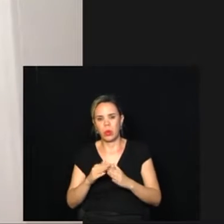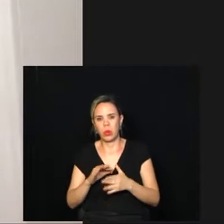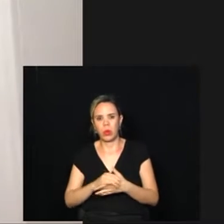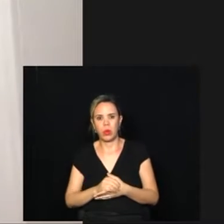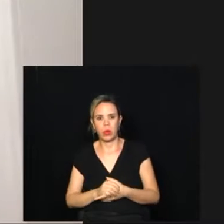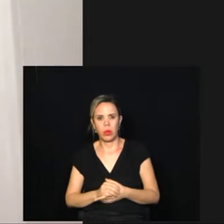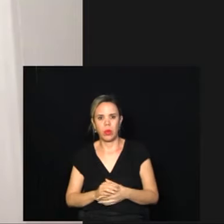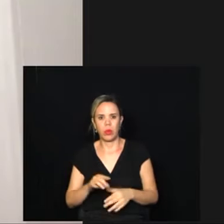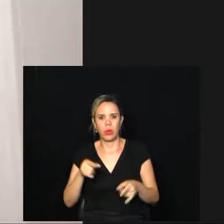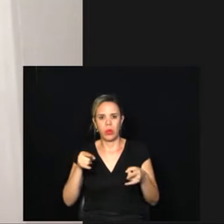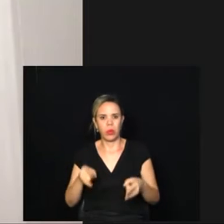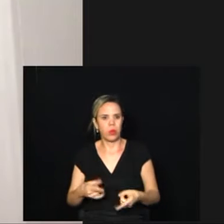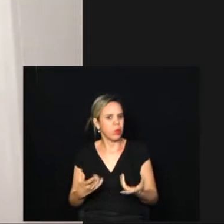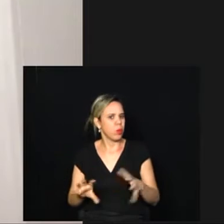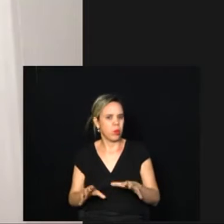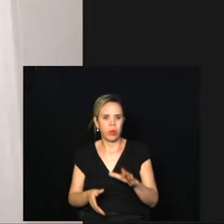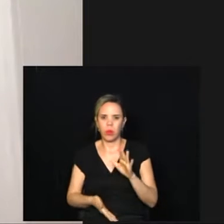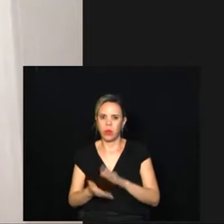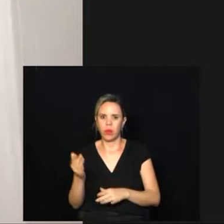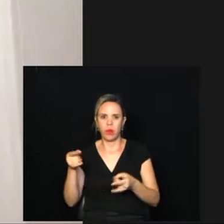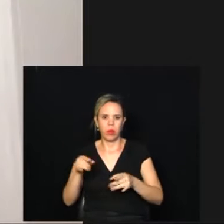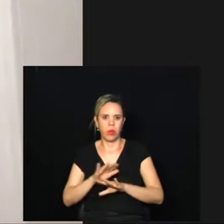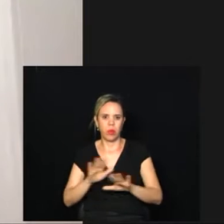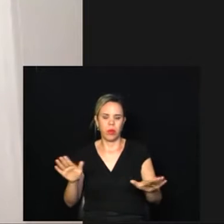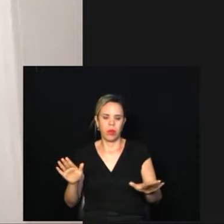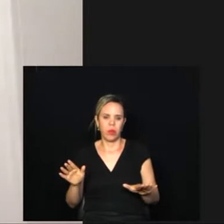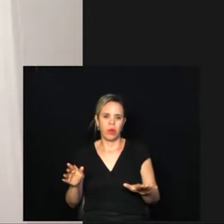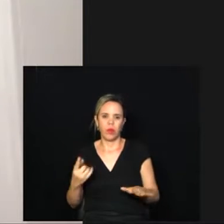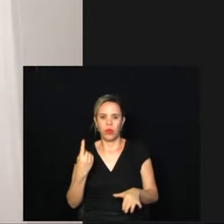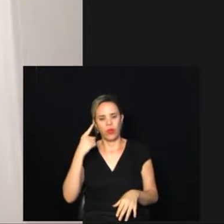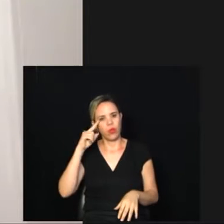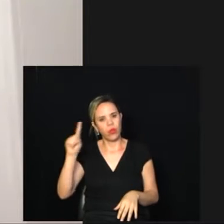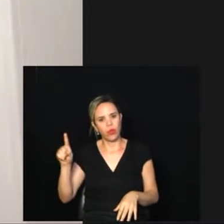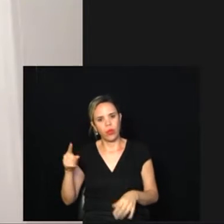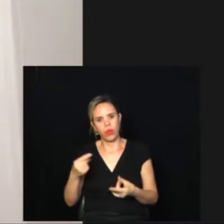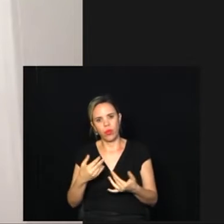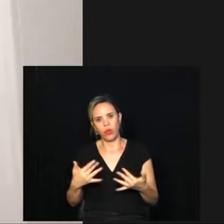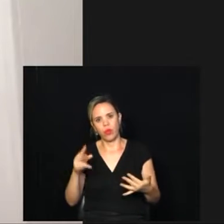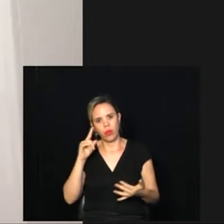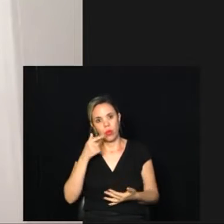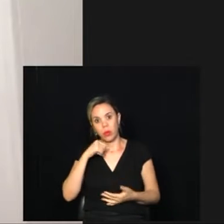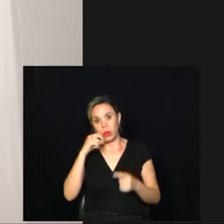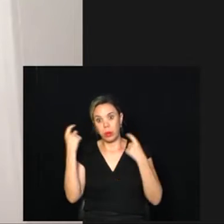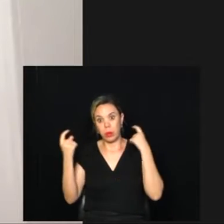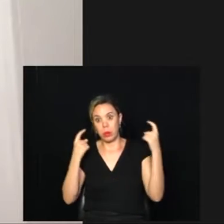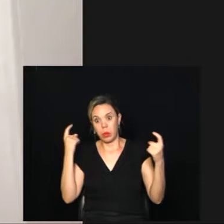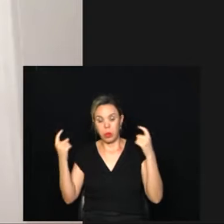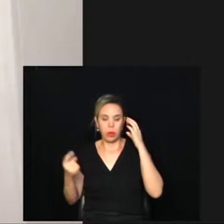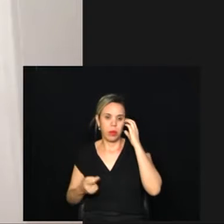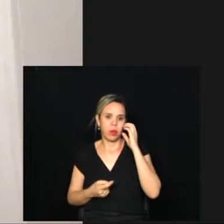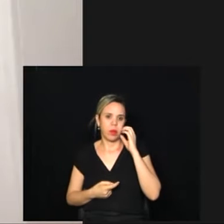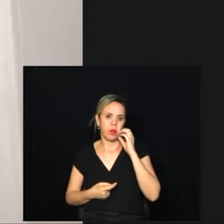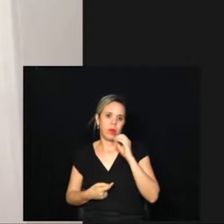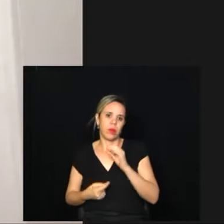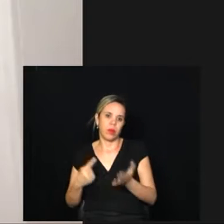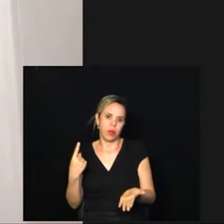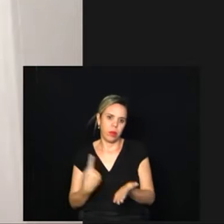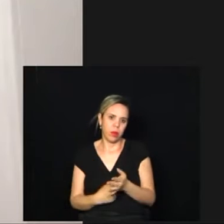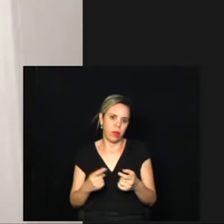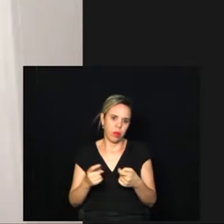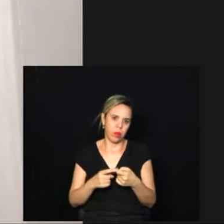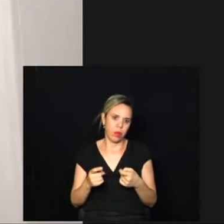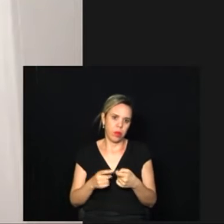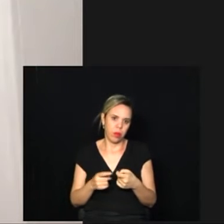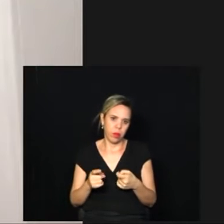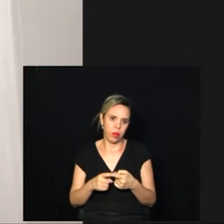fiquei dentro do quarto e não queria sair mais de lá. E aí eu fiquei uns dias assim, a minha mãe muito preocupada, marcou para mim um médico, a minha